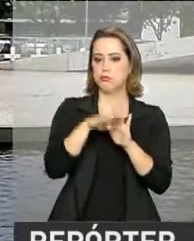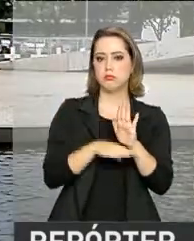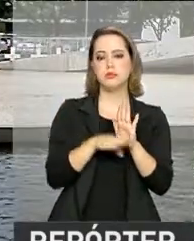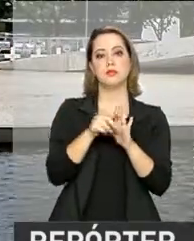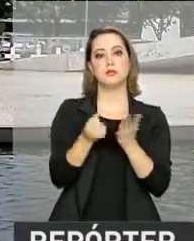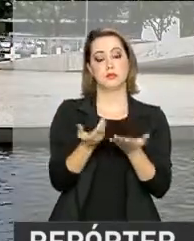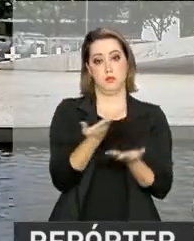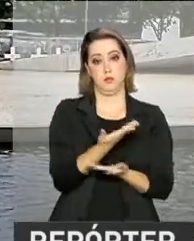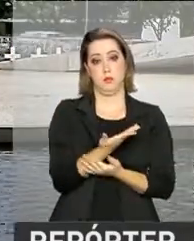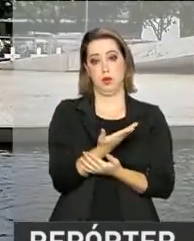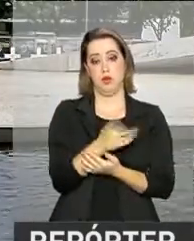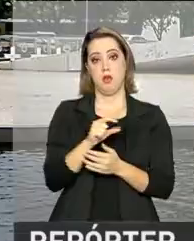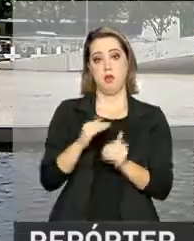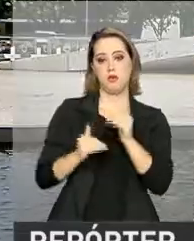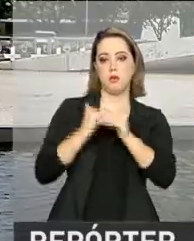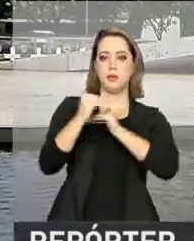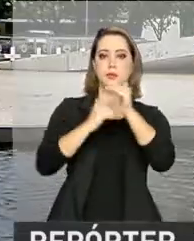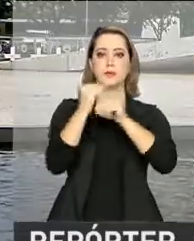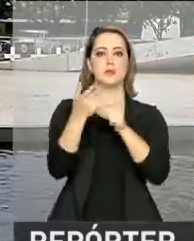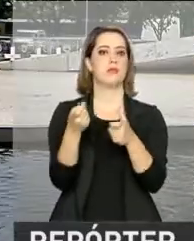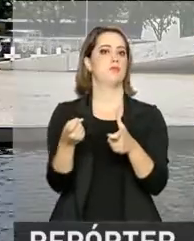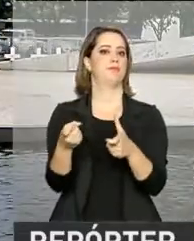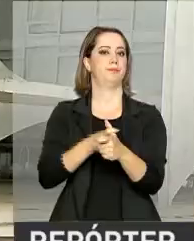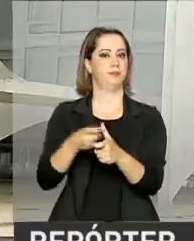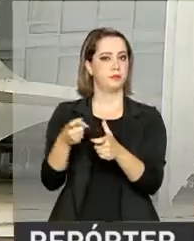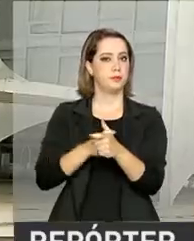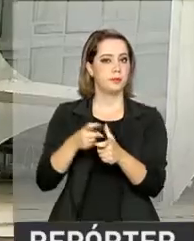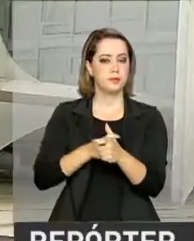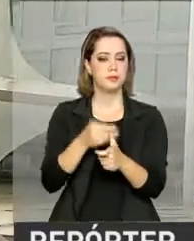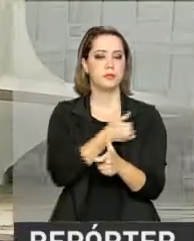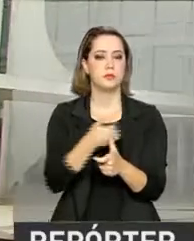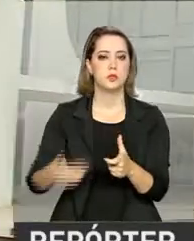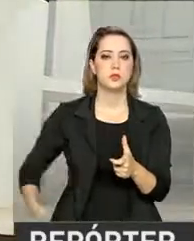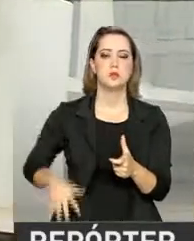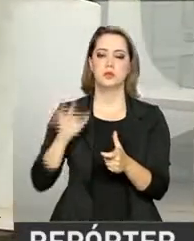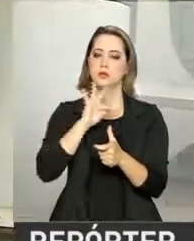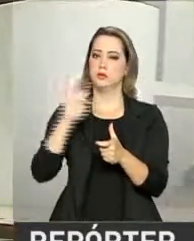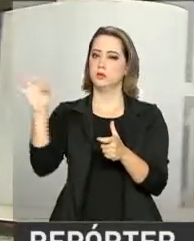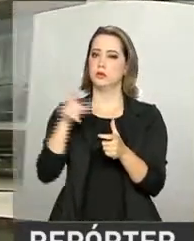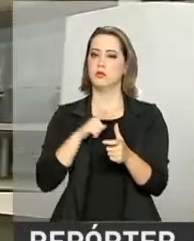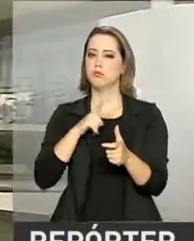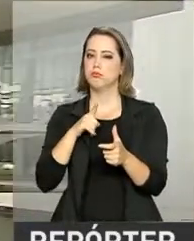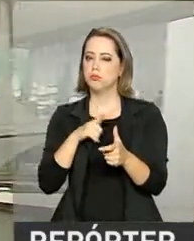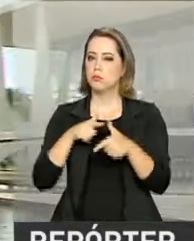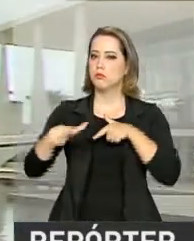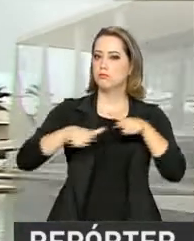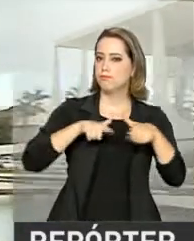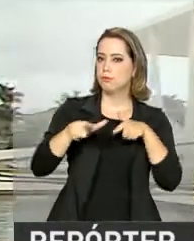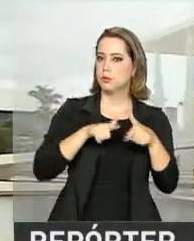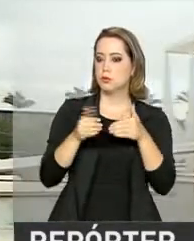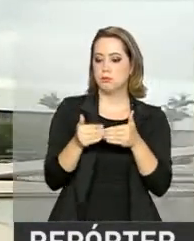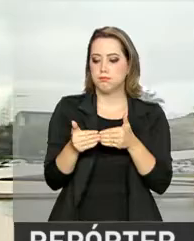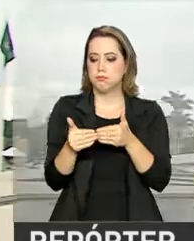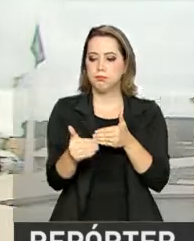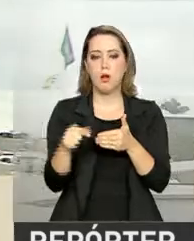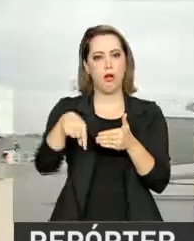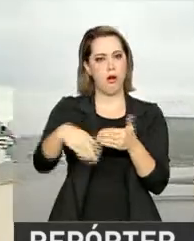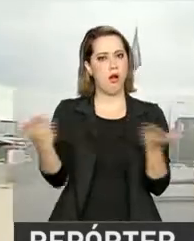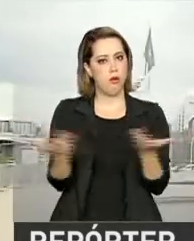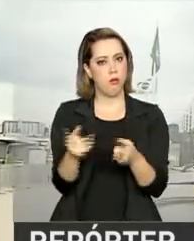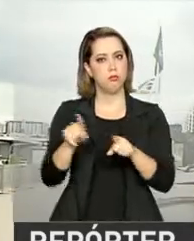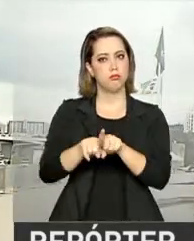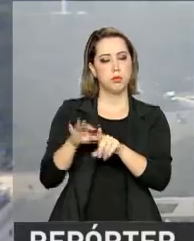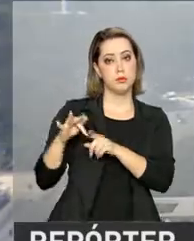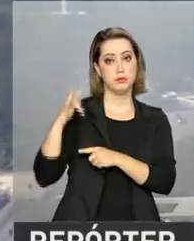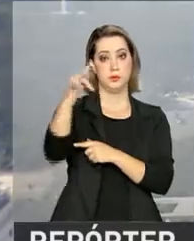conter a trajetória de crescimento da dívida pública o governo federal tem adotado medidas de curto médio e longo prazos